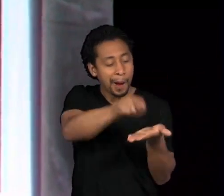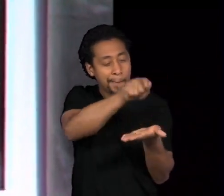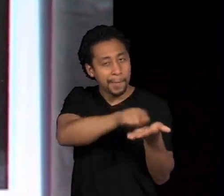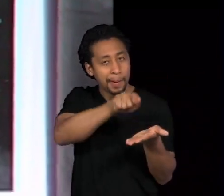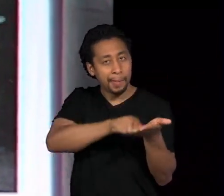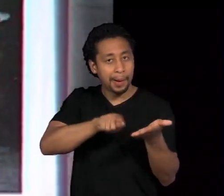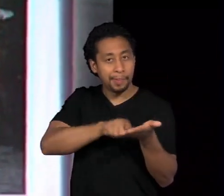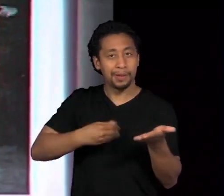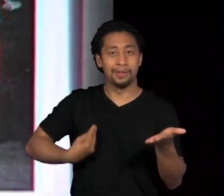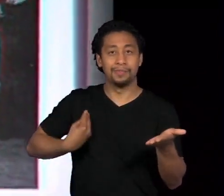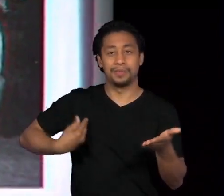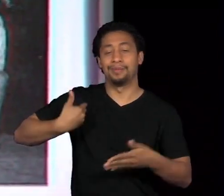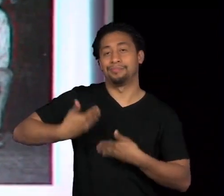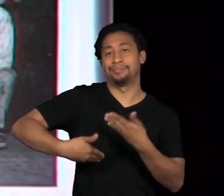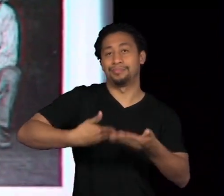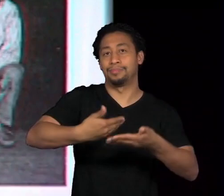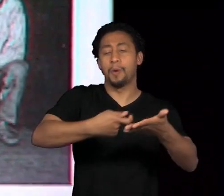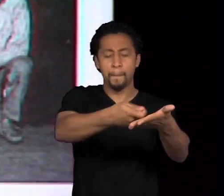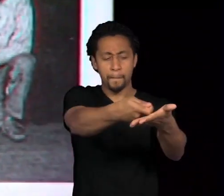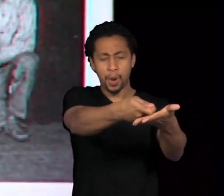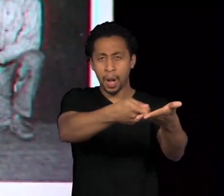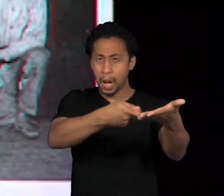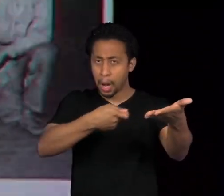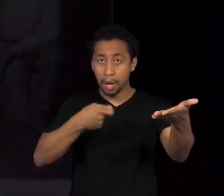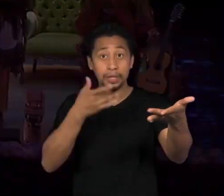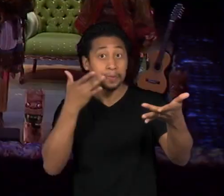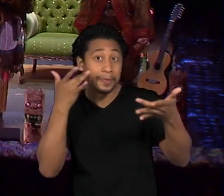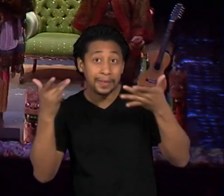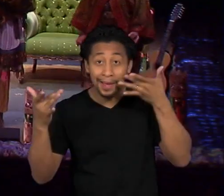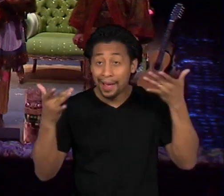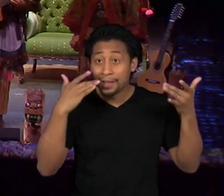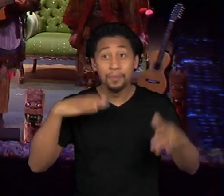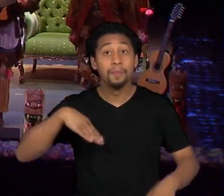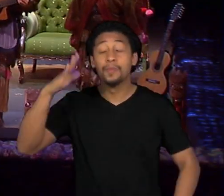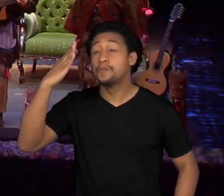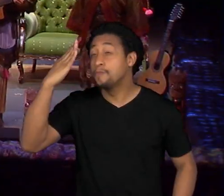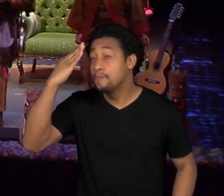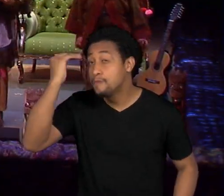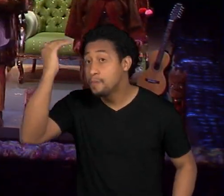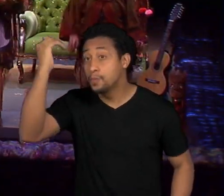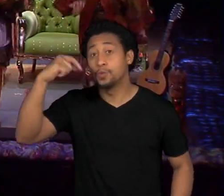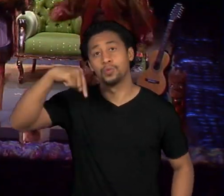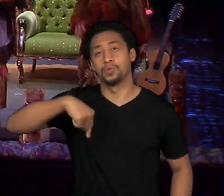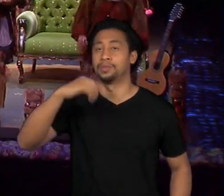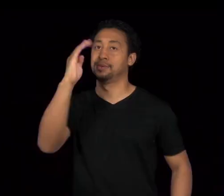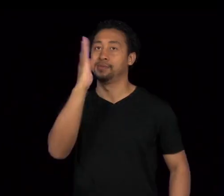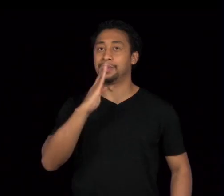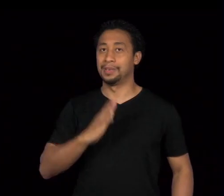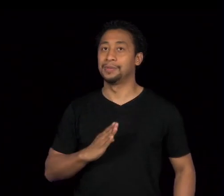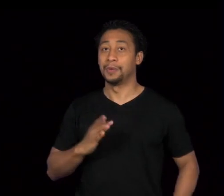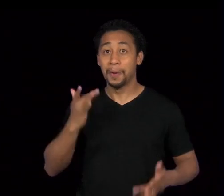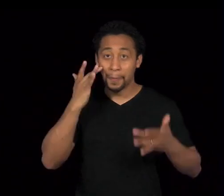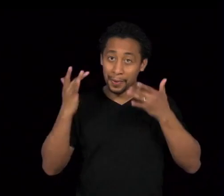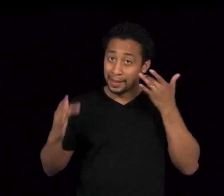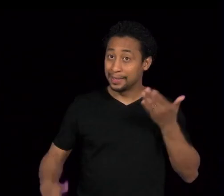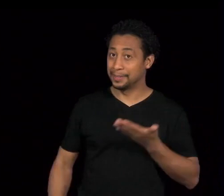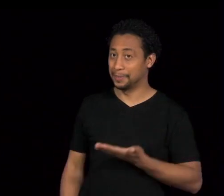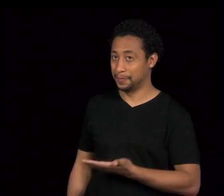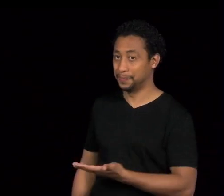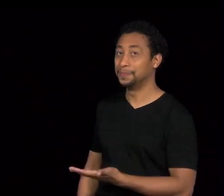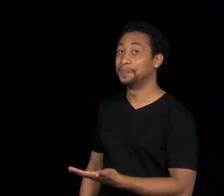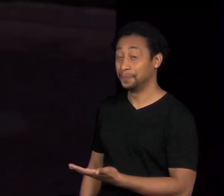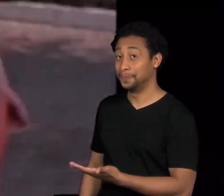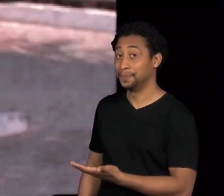escritor seus textos teatrais estão entre os mais encenados no país e sua peça O Alto da